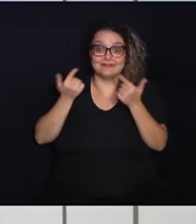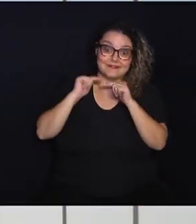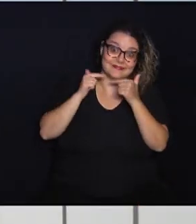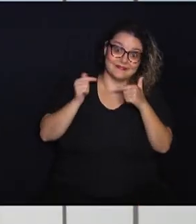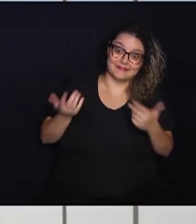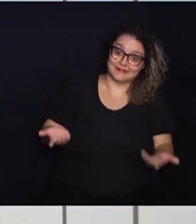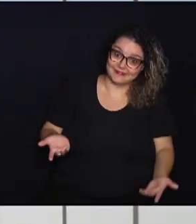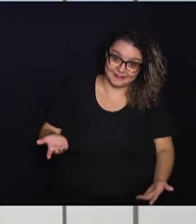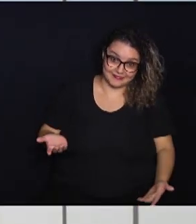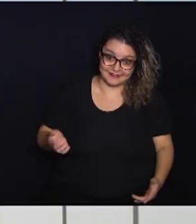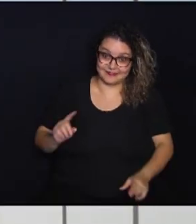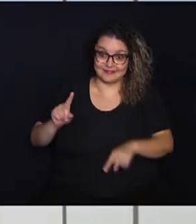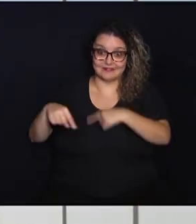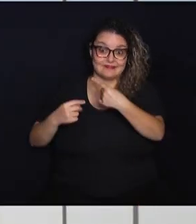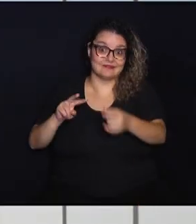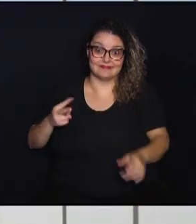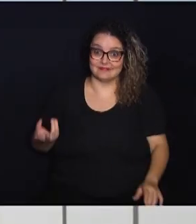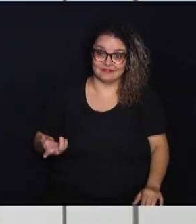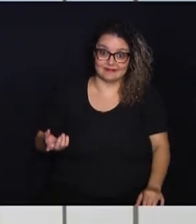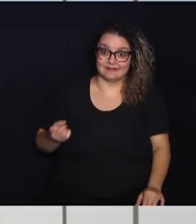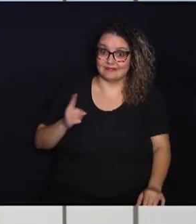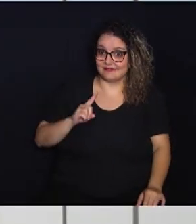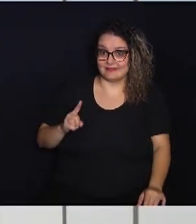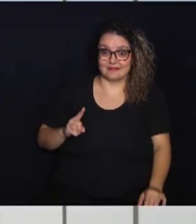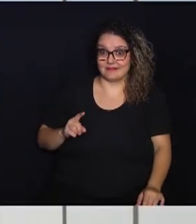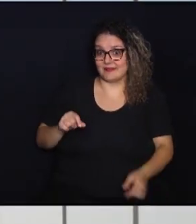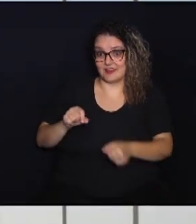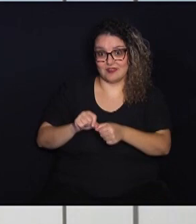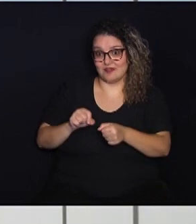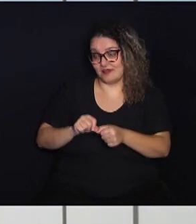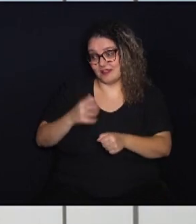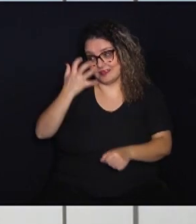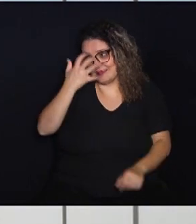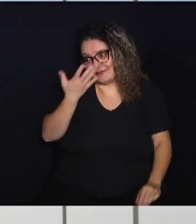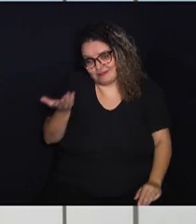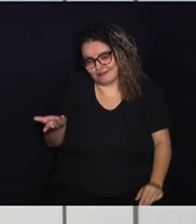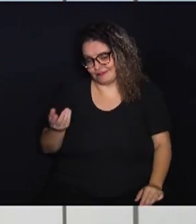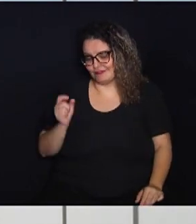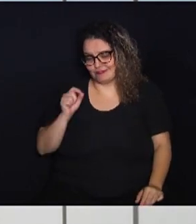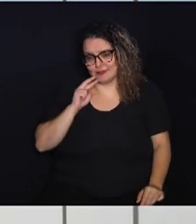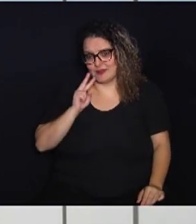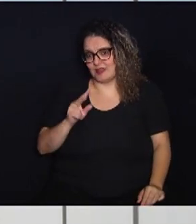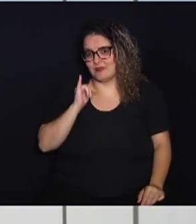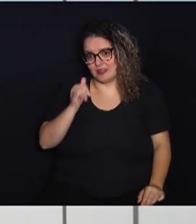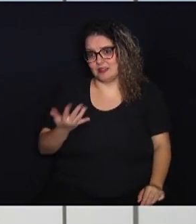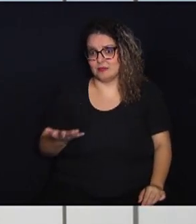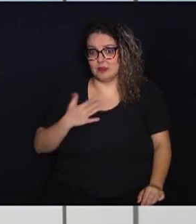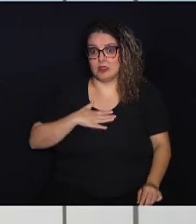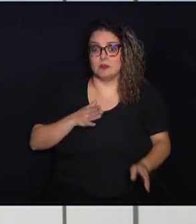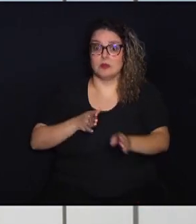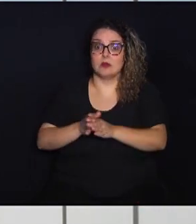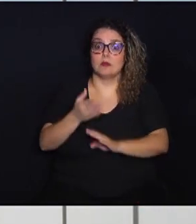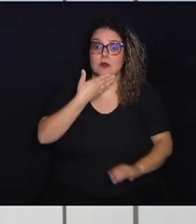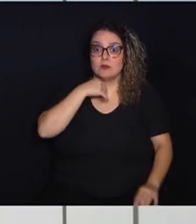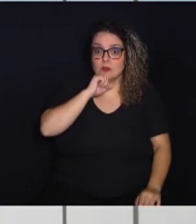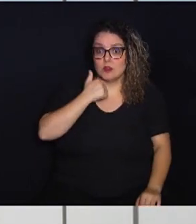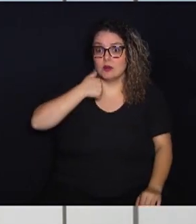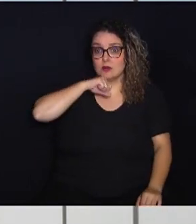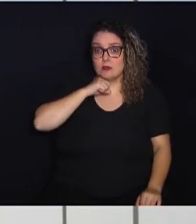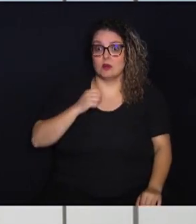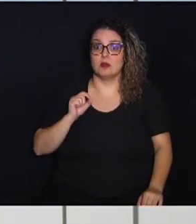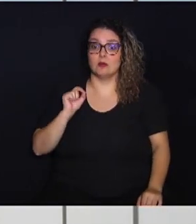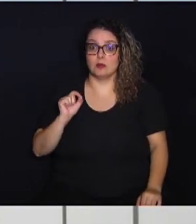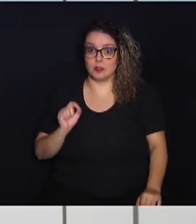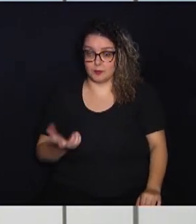E aí, numa próxima vez, não vai te levar a sério, obviamente. A minha recomendação para os pais sempre é a seguinte: quando